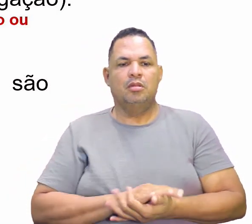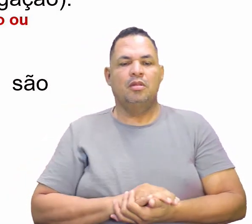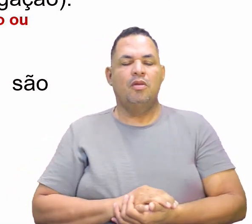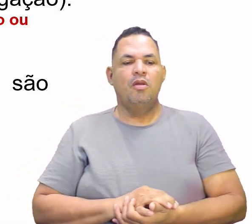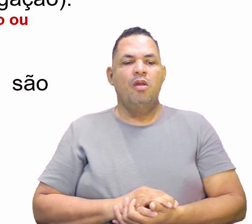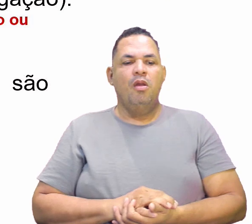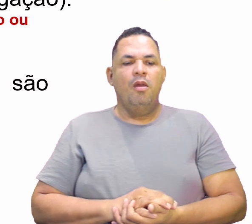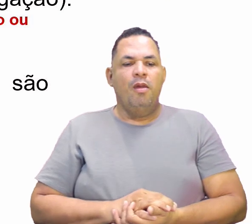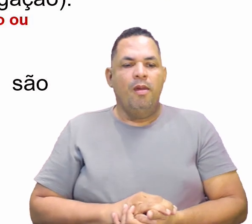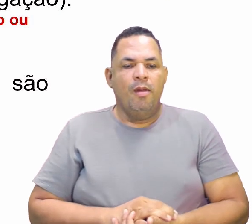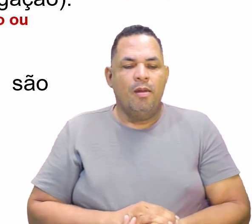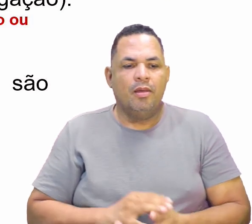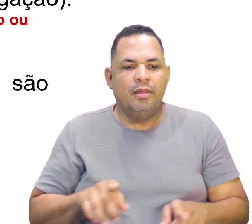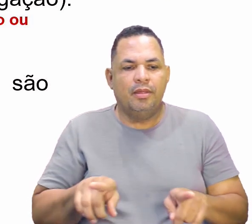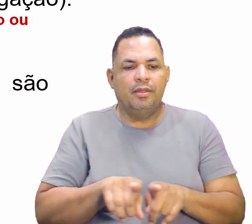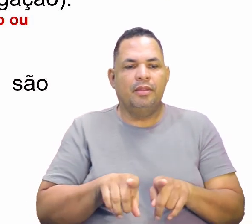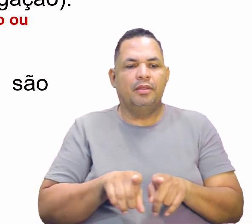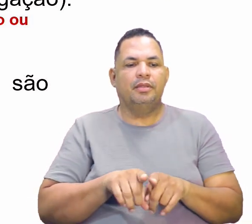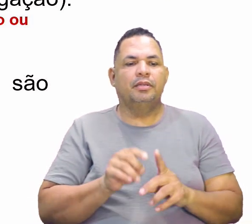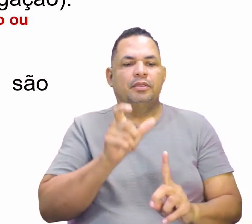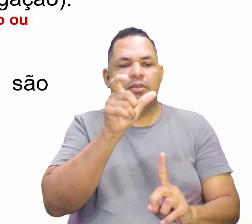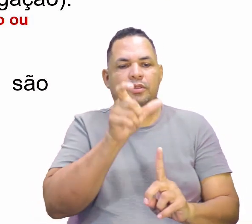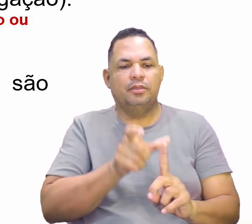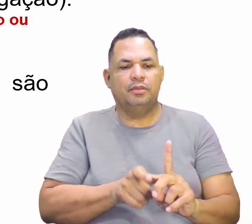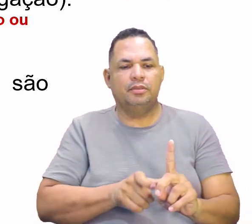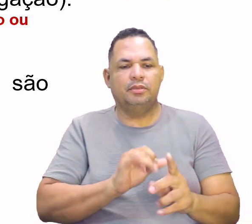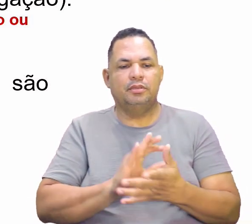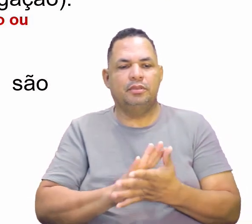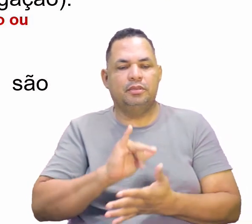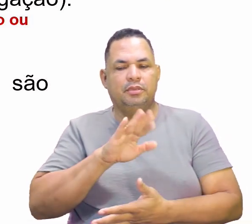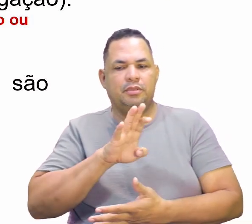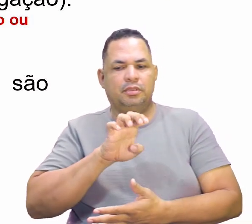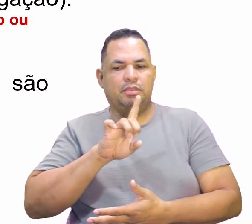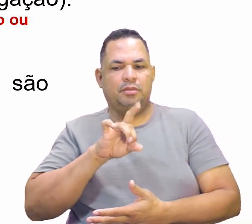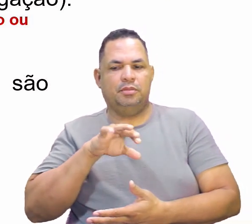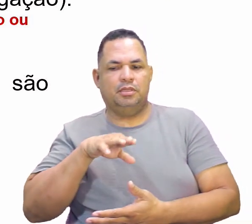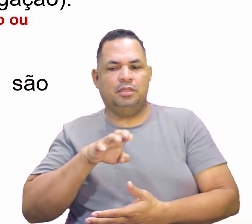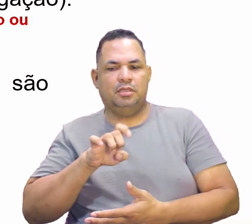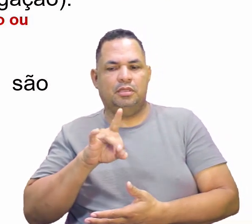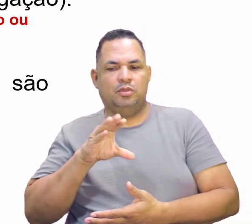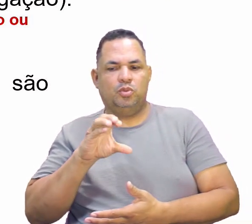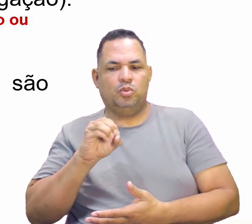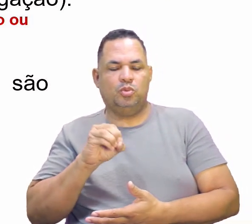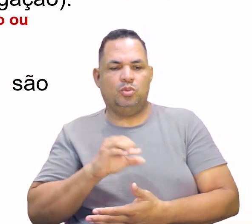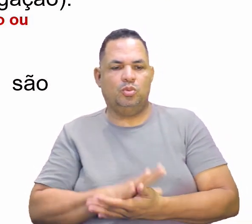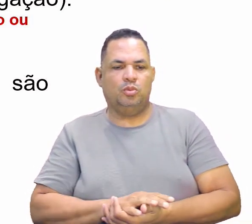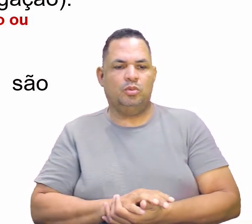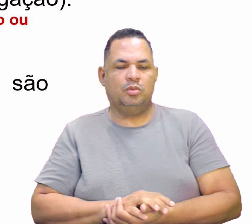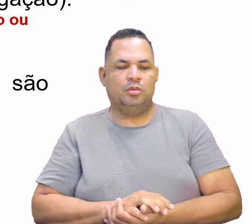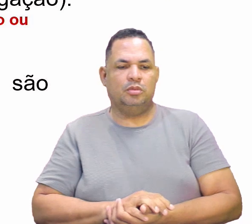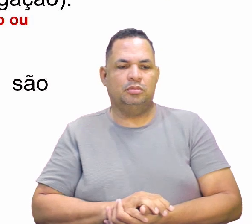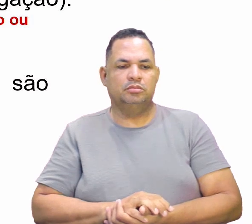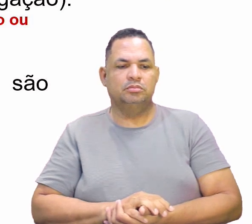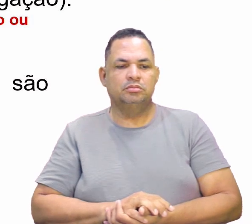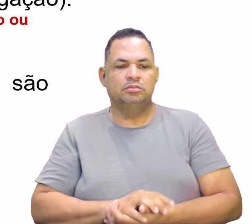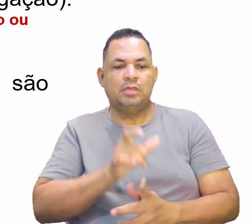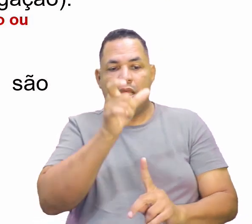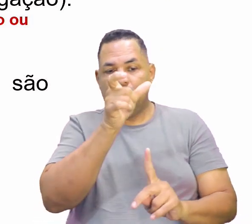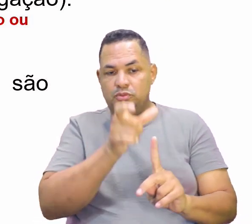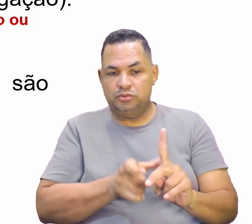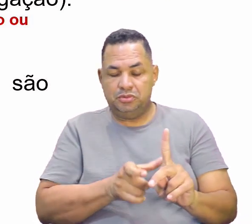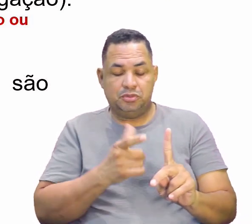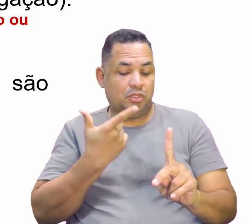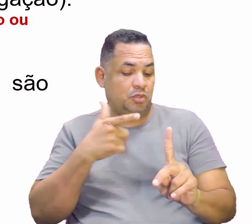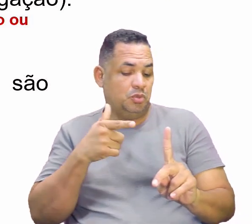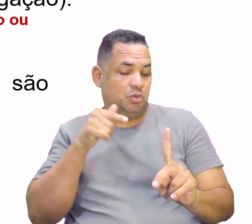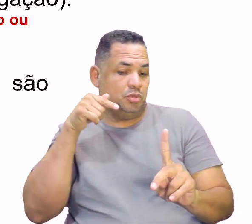de ligação, também será sujeito indeterminado. Exato. E aí nós também temos o sujeito inexistente.